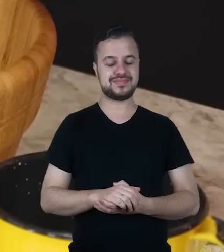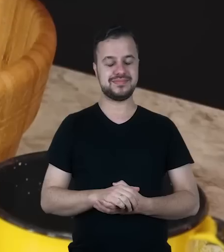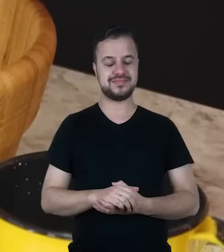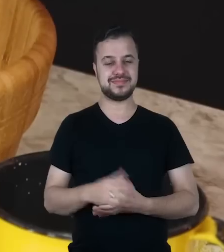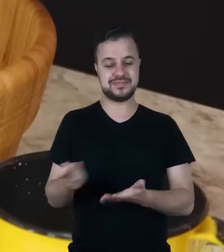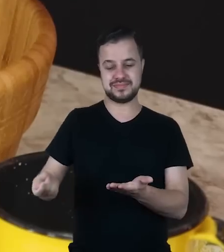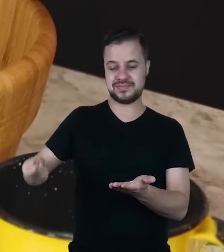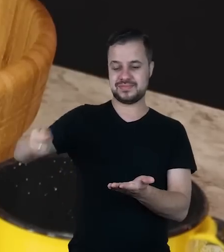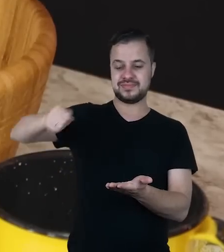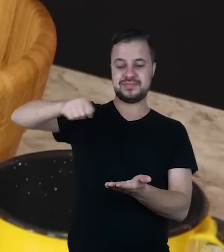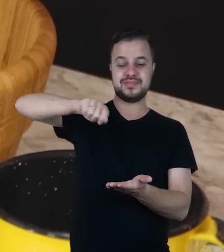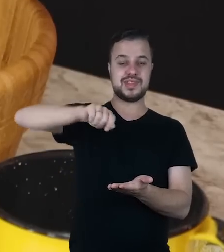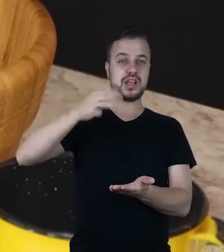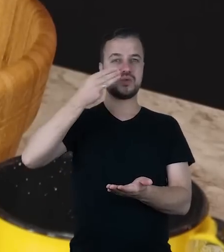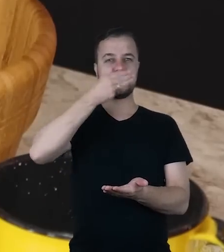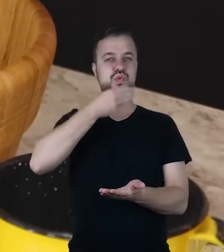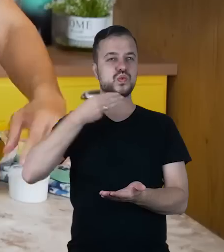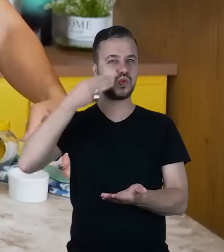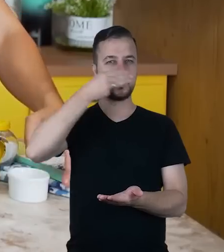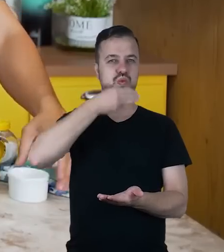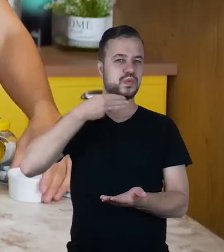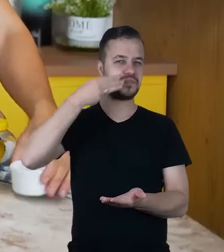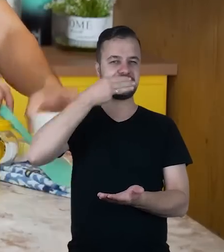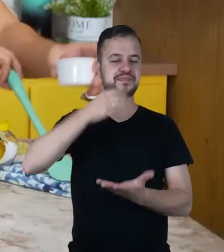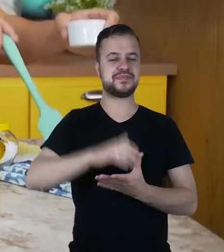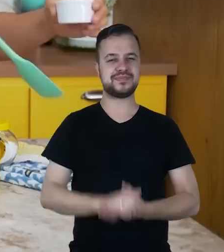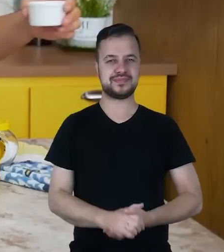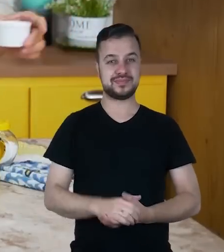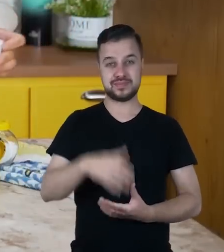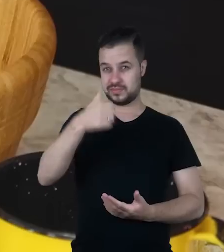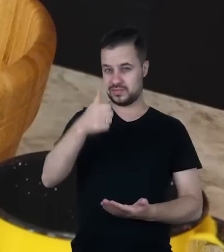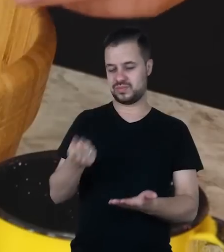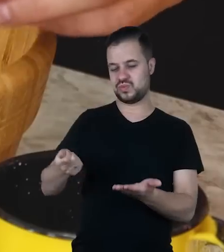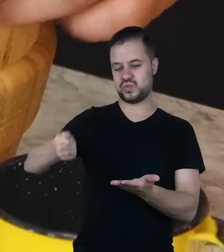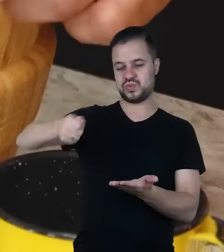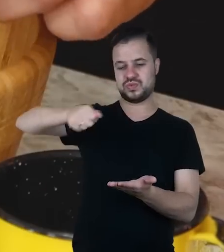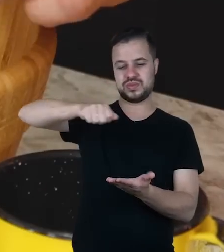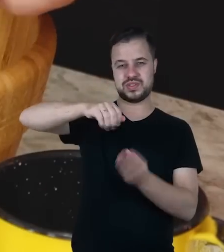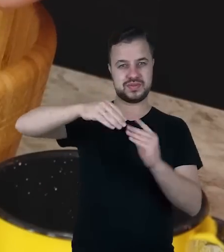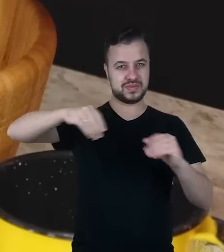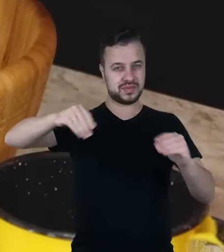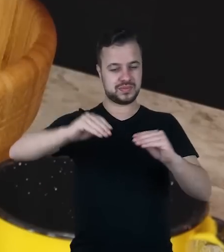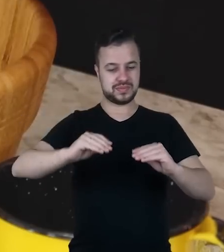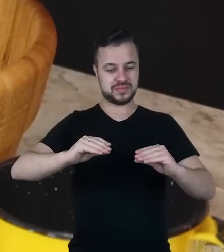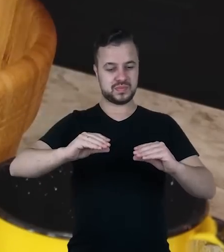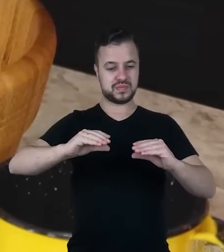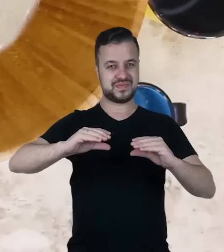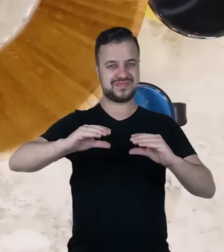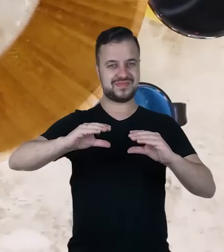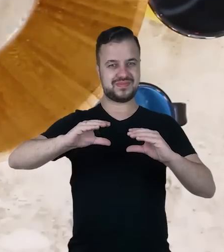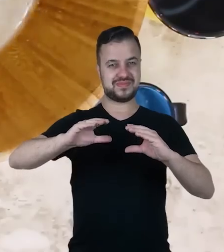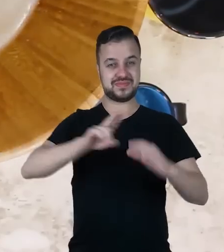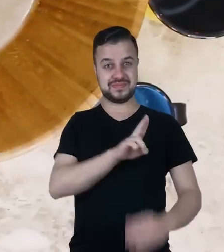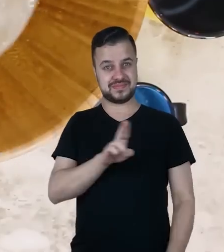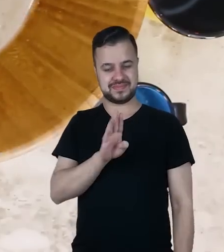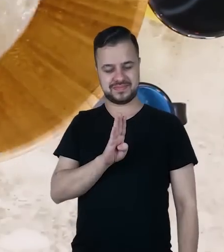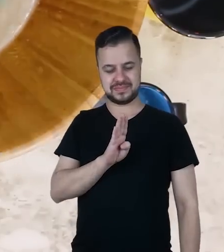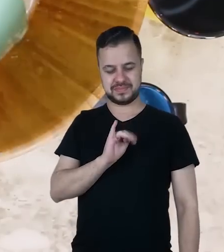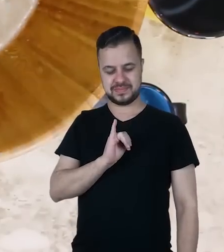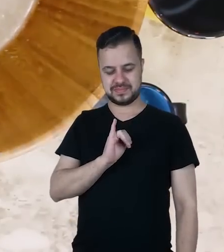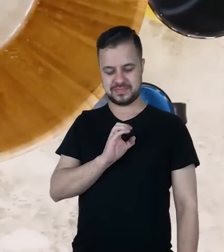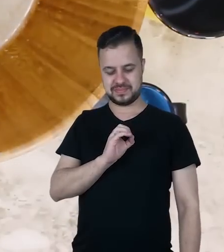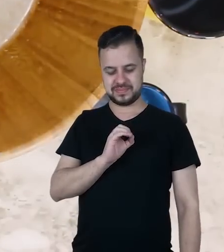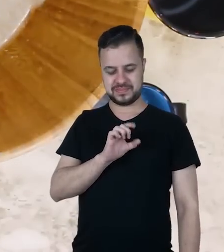uma colher de sopa de açúcar e acrescenta uma colher de sopa de fermento biológico seco. Aqui, ó, você vai dar uma